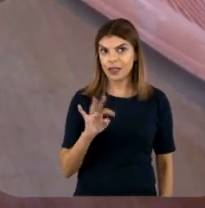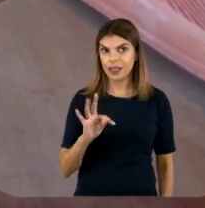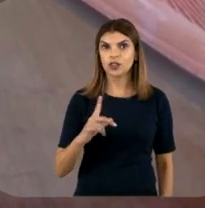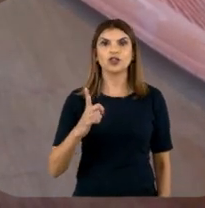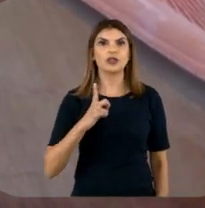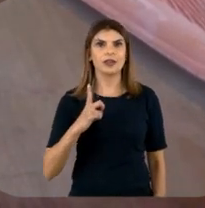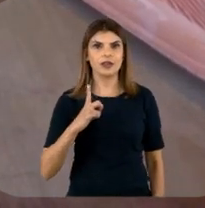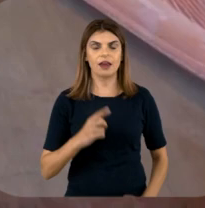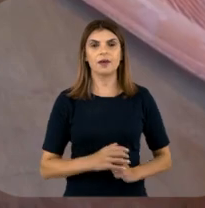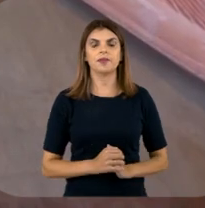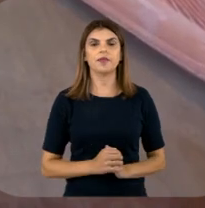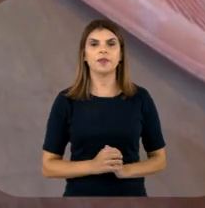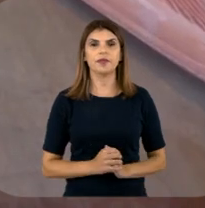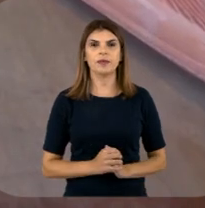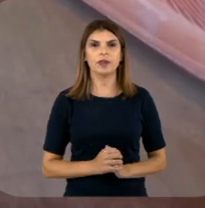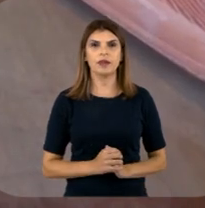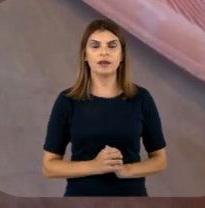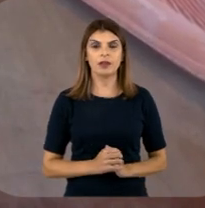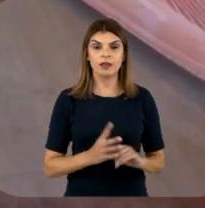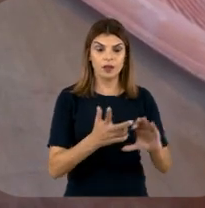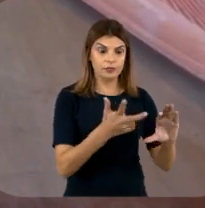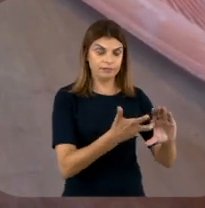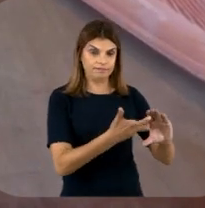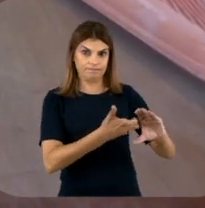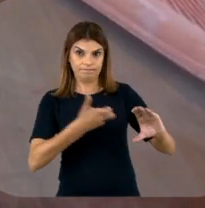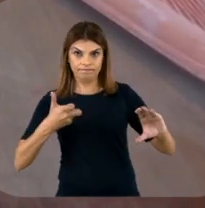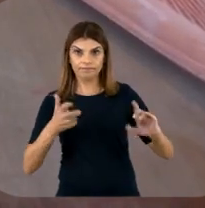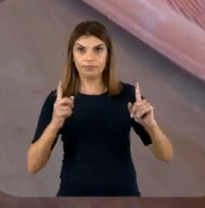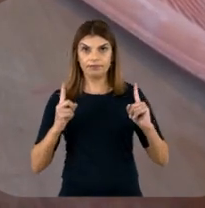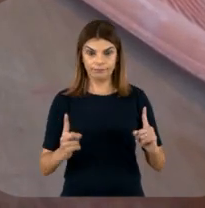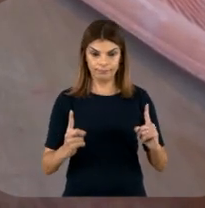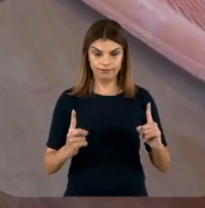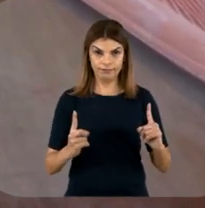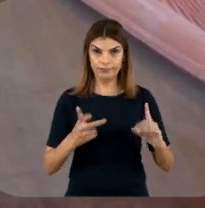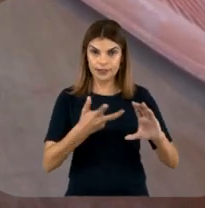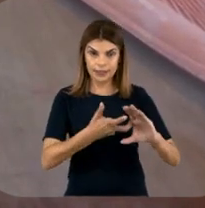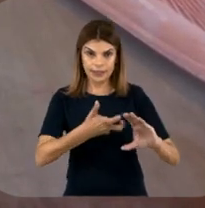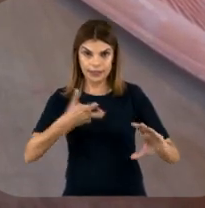AMIU consiste de uma seringa como essa,